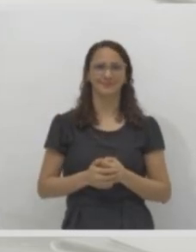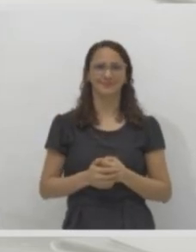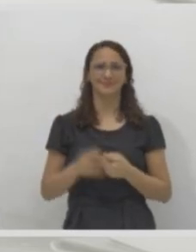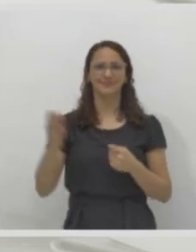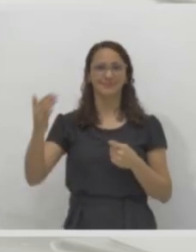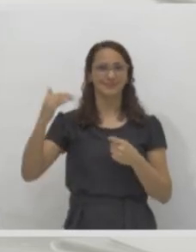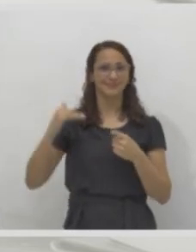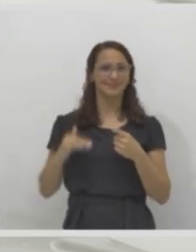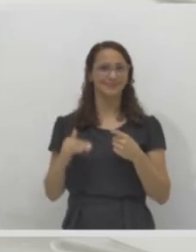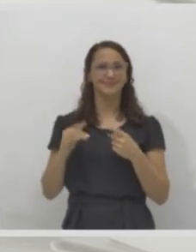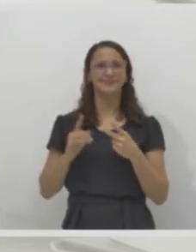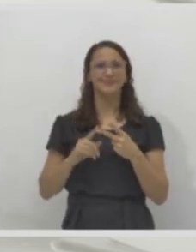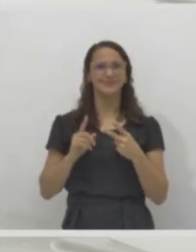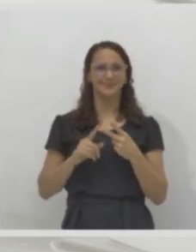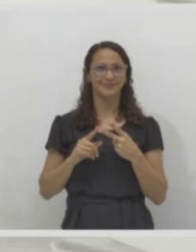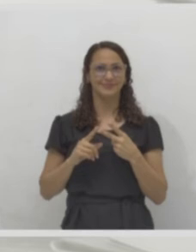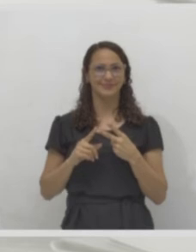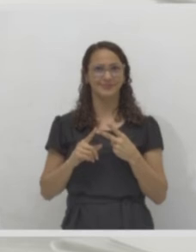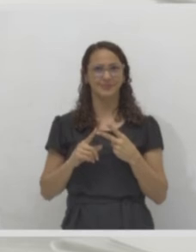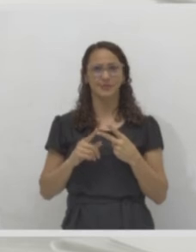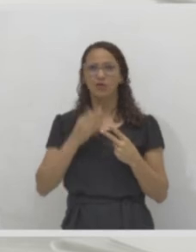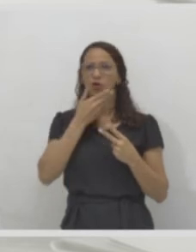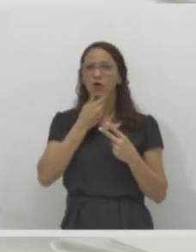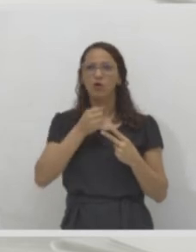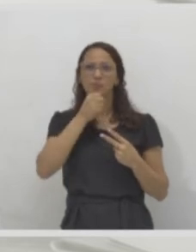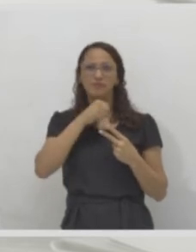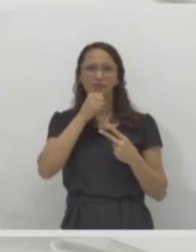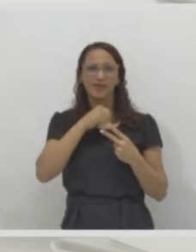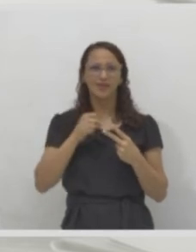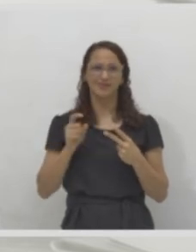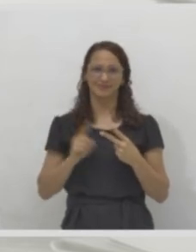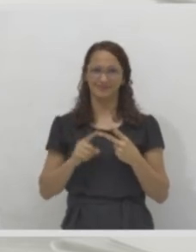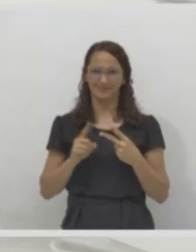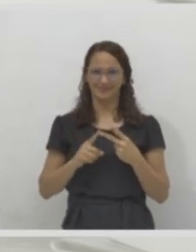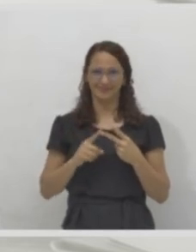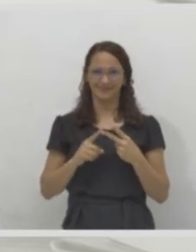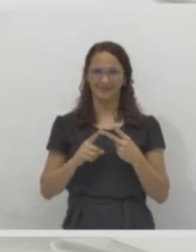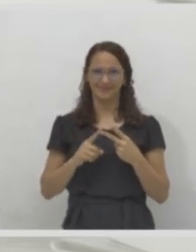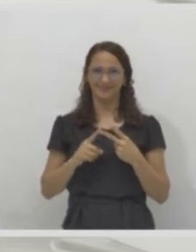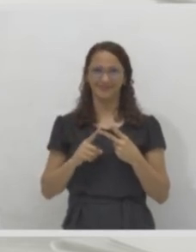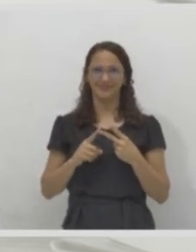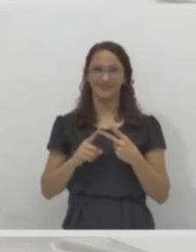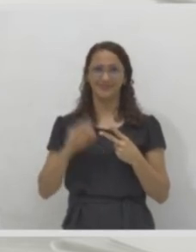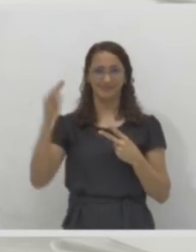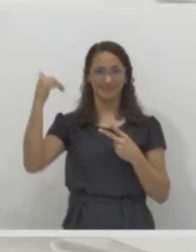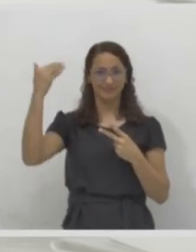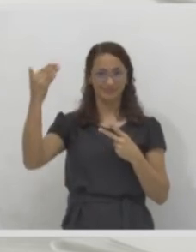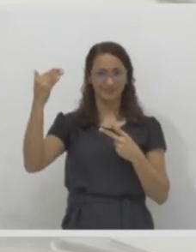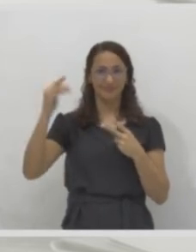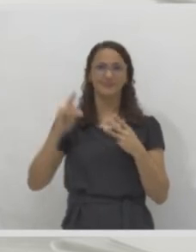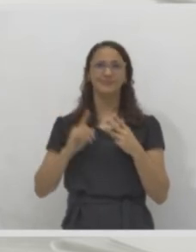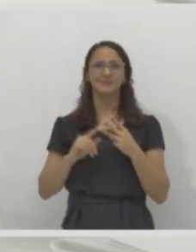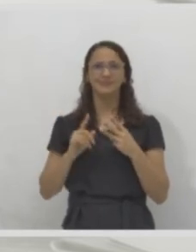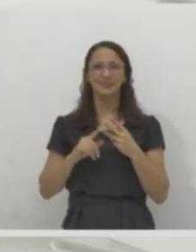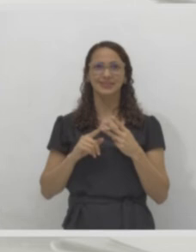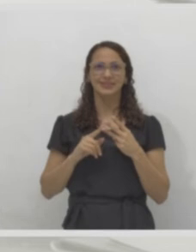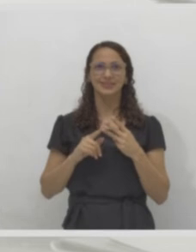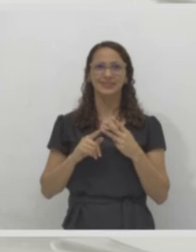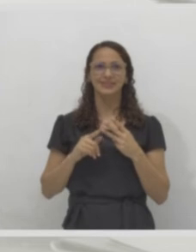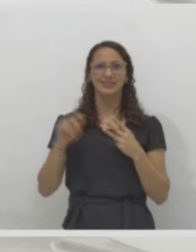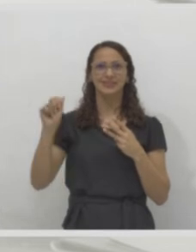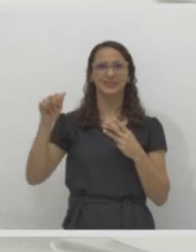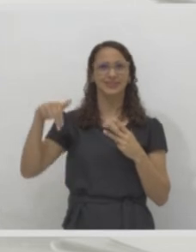Embaixo, temos do Homem Velho. No meio, acima, a